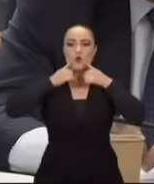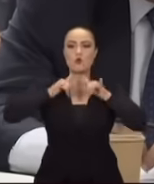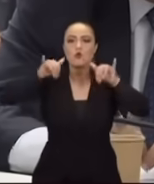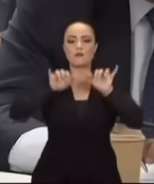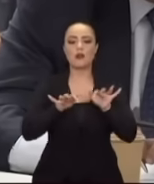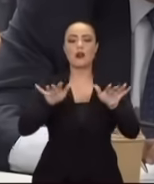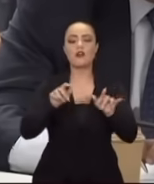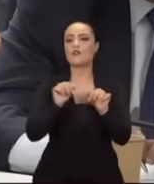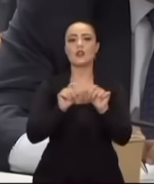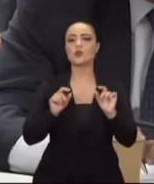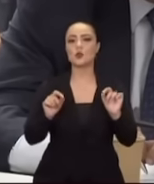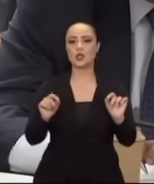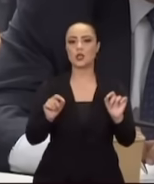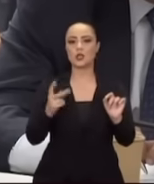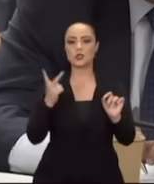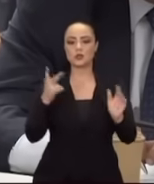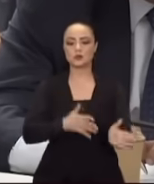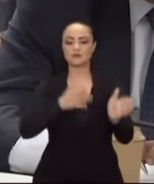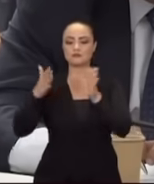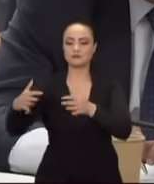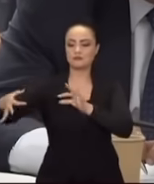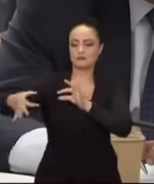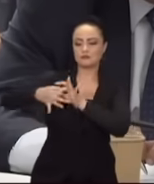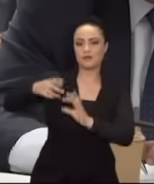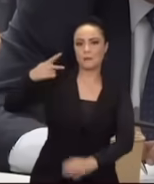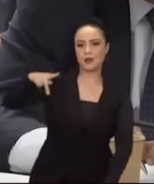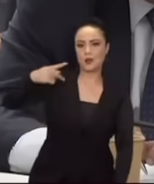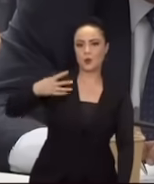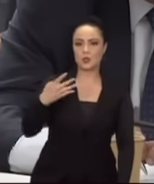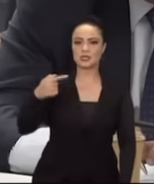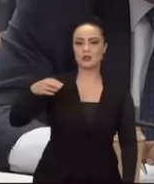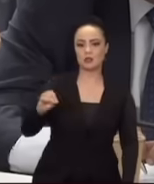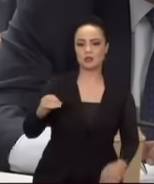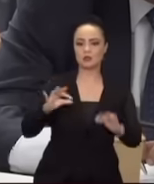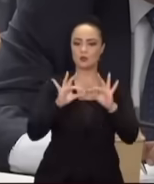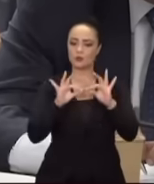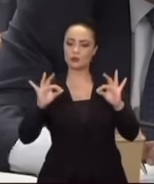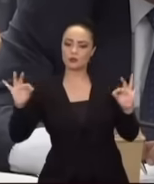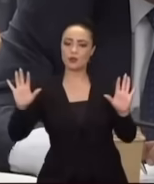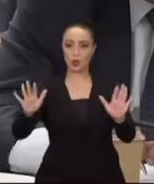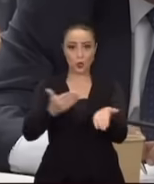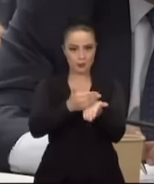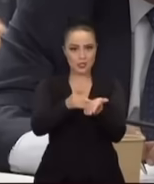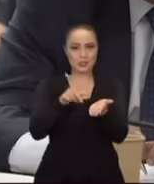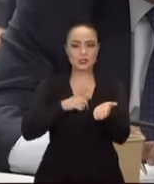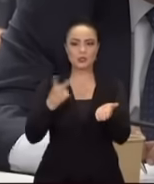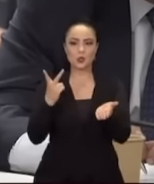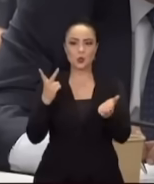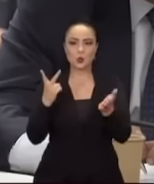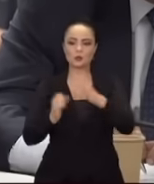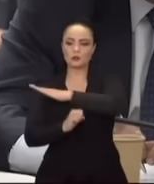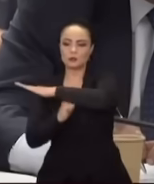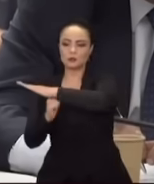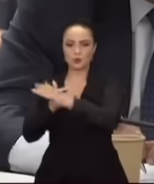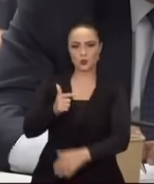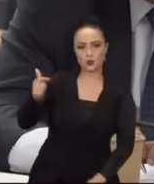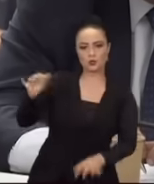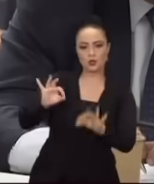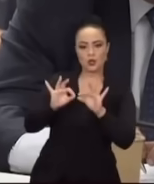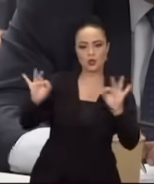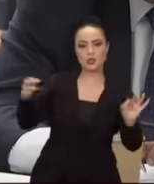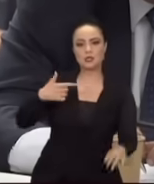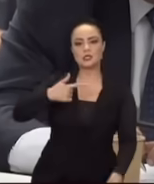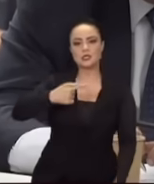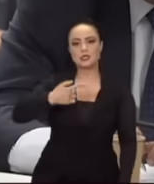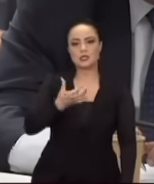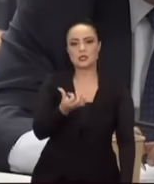ela fez a mais? Fez a segunda ponte com o Paraguai, uma ponte de 470 metros de vão. Começamos a fazer a segunda ponte de Porto Mutinho. Alongamos em 600